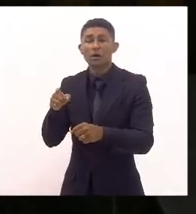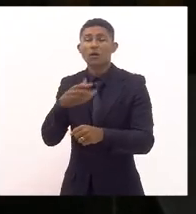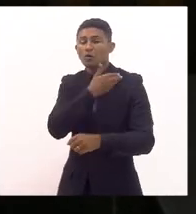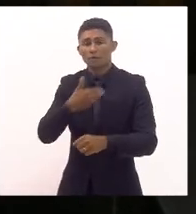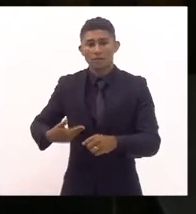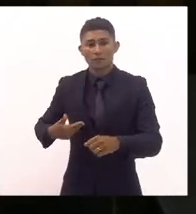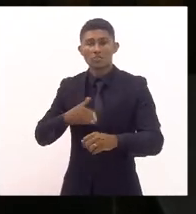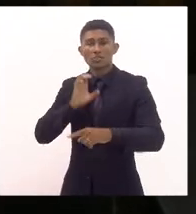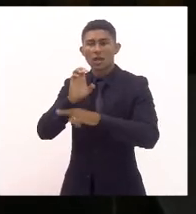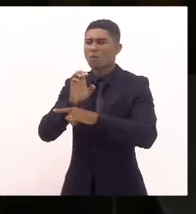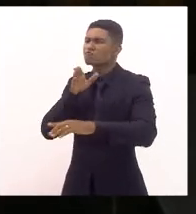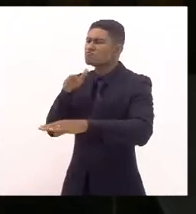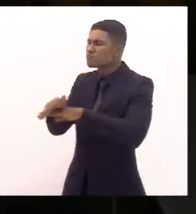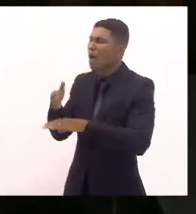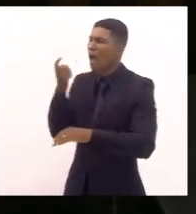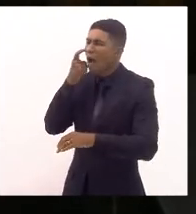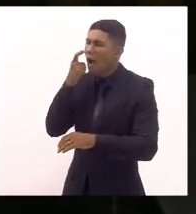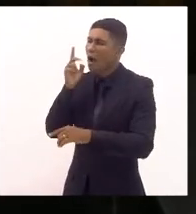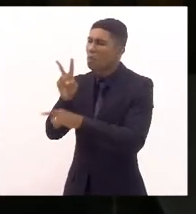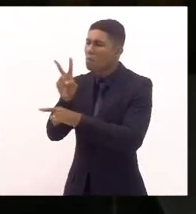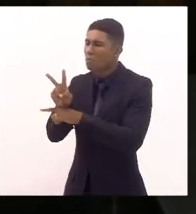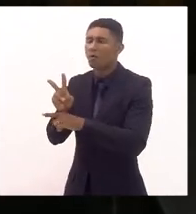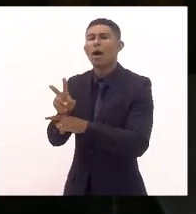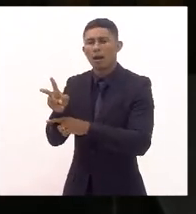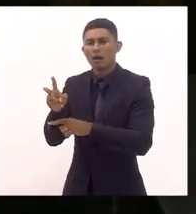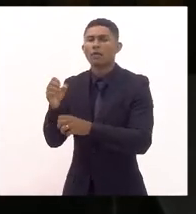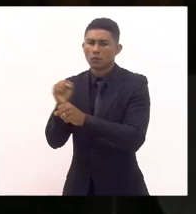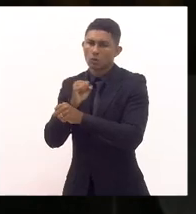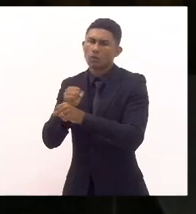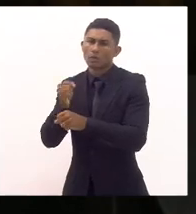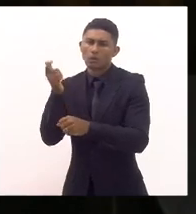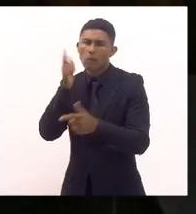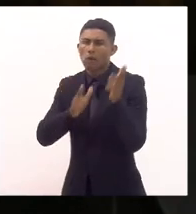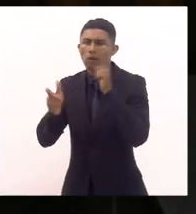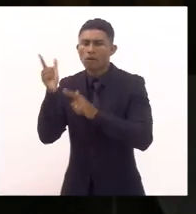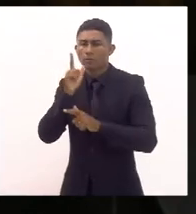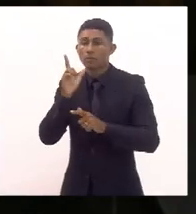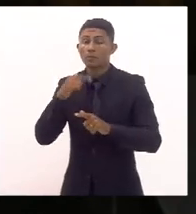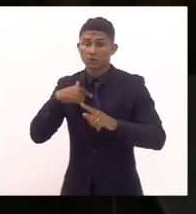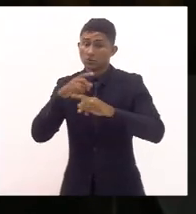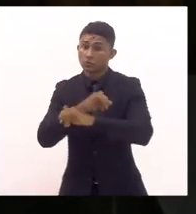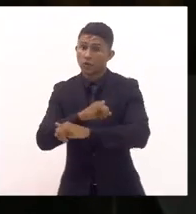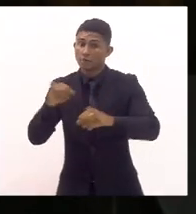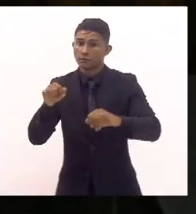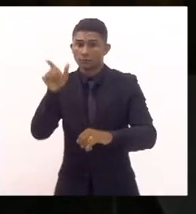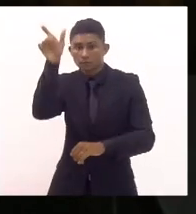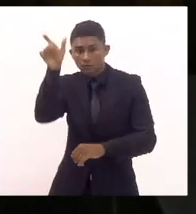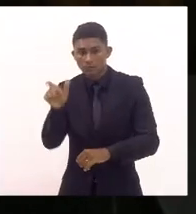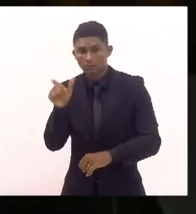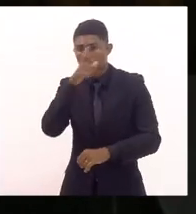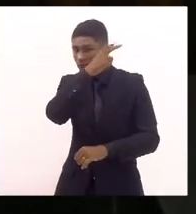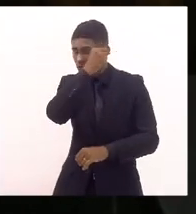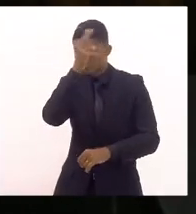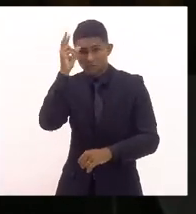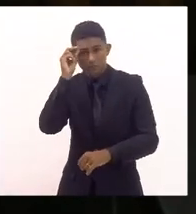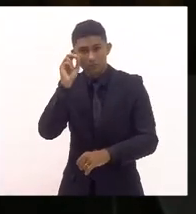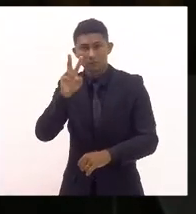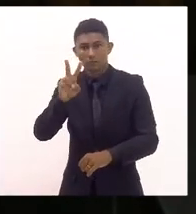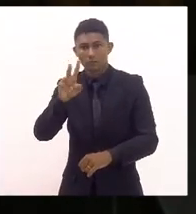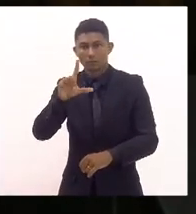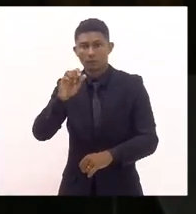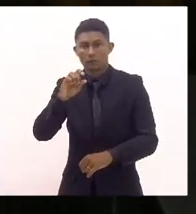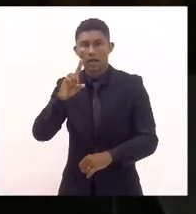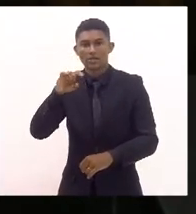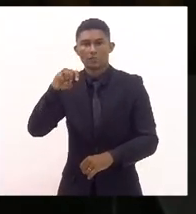eu queria que deixar um recado para o prefeito Wladimir garotinho né sem querer